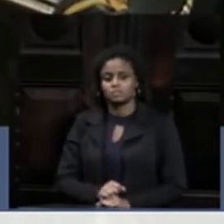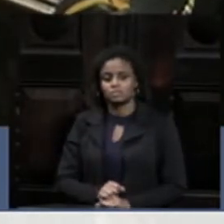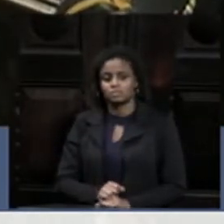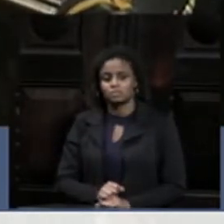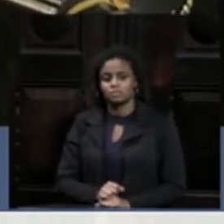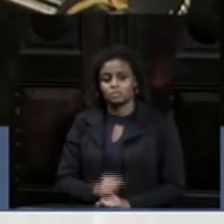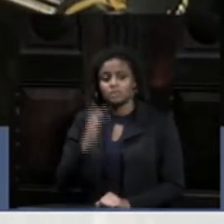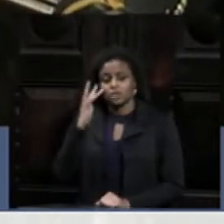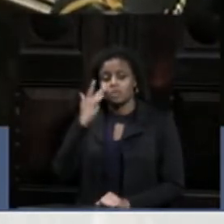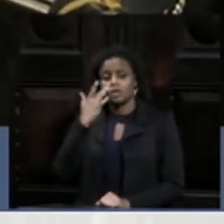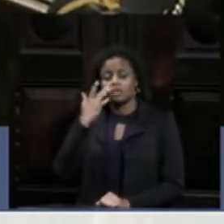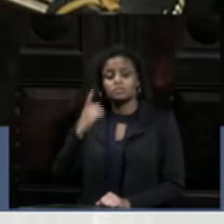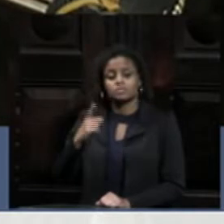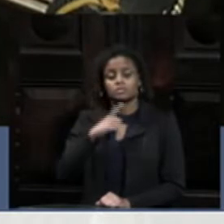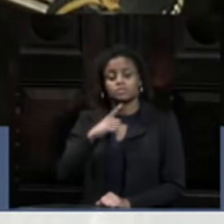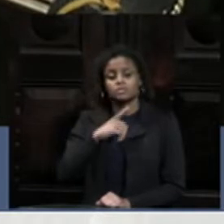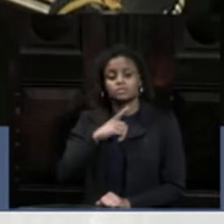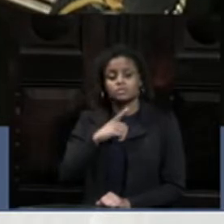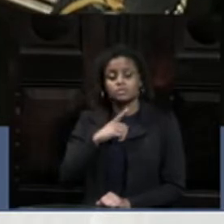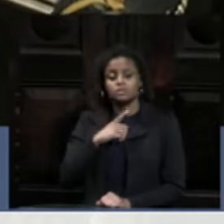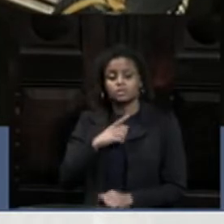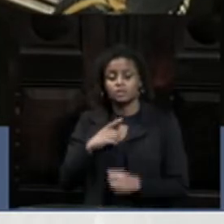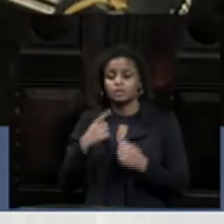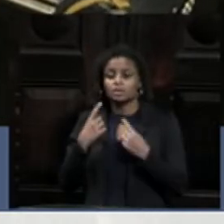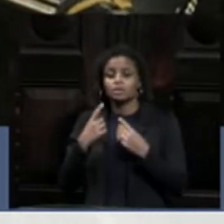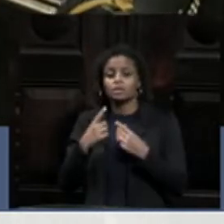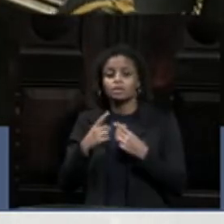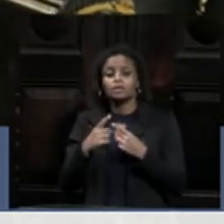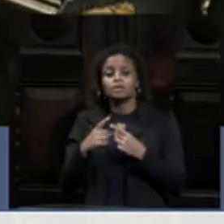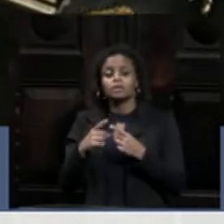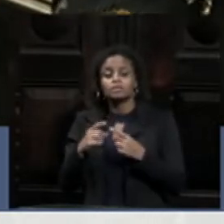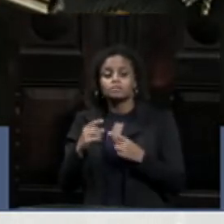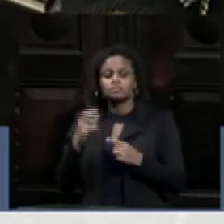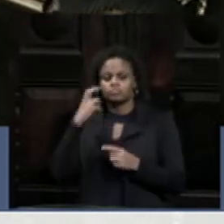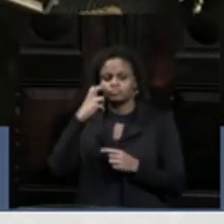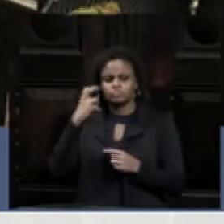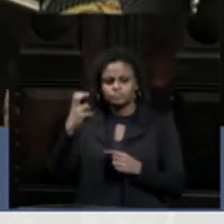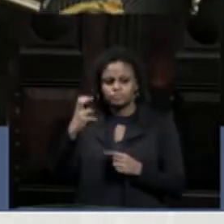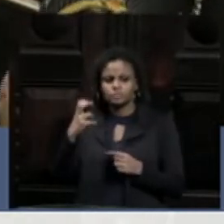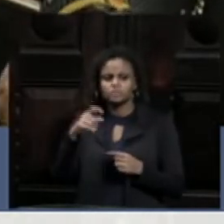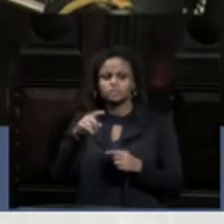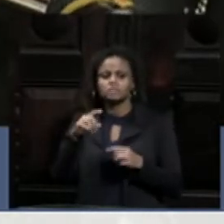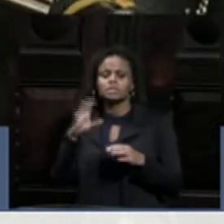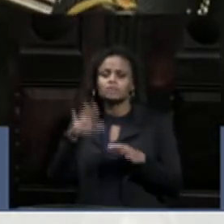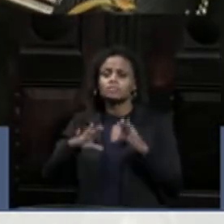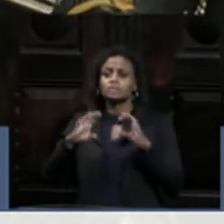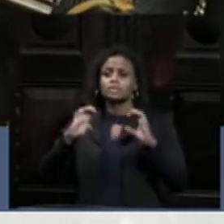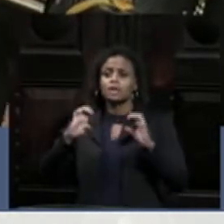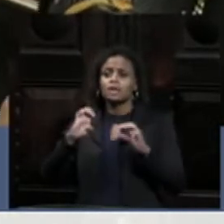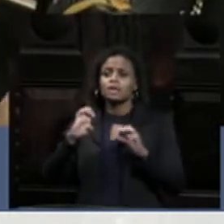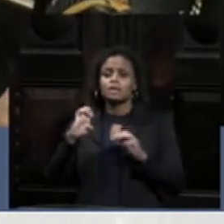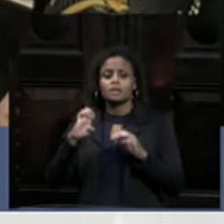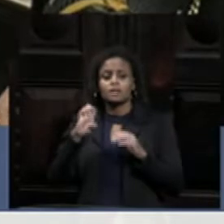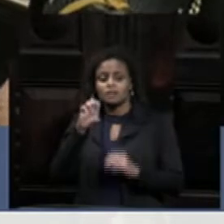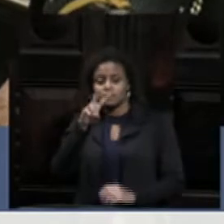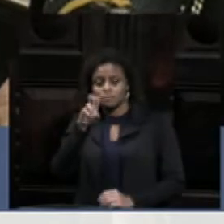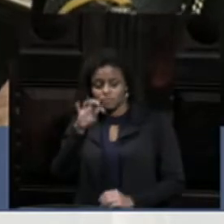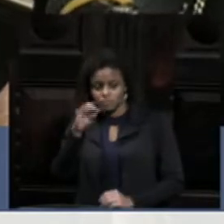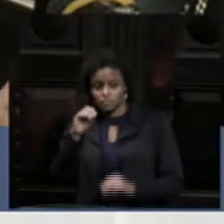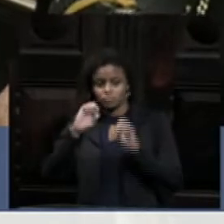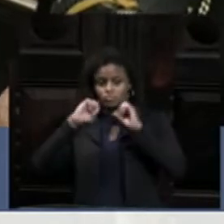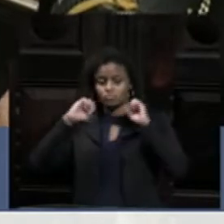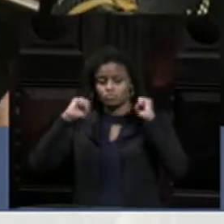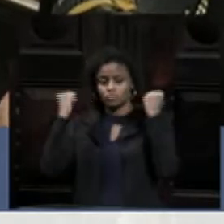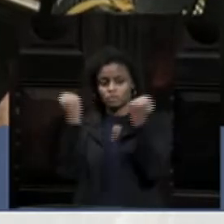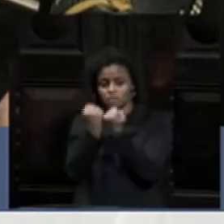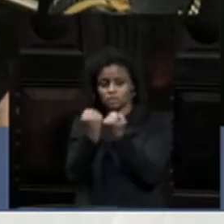gente tem que combater um processo de elitização, tanto da cidade quanto dos eventos e do Maracanã, inclusive. Agora, não é